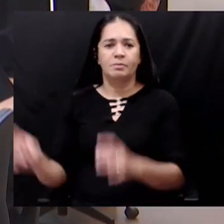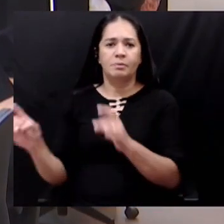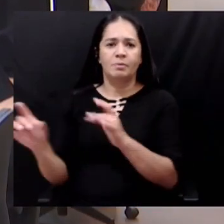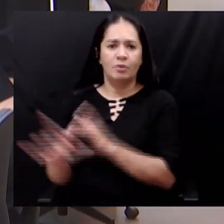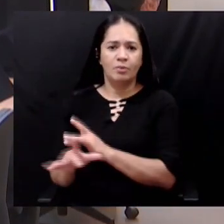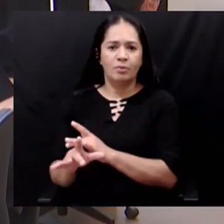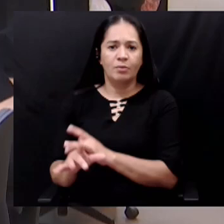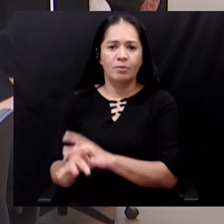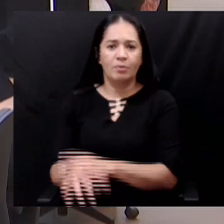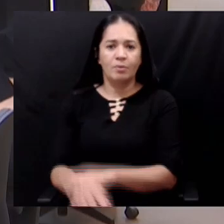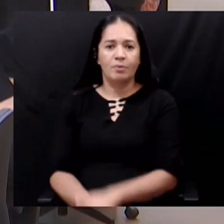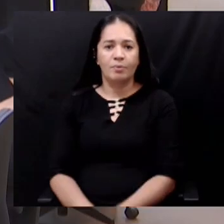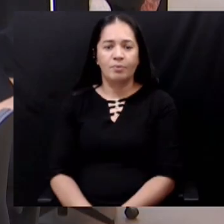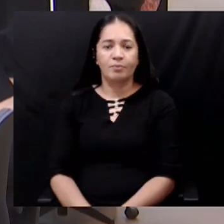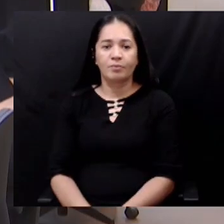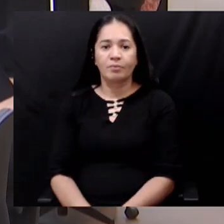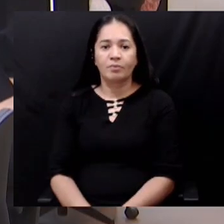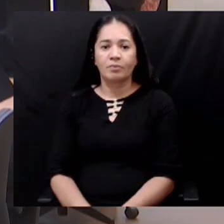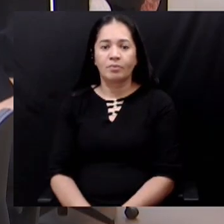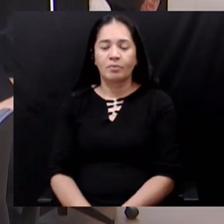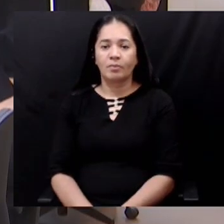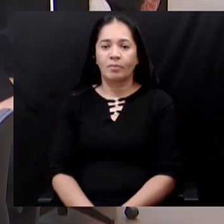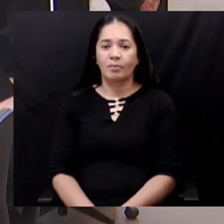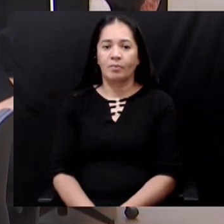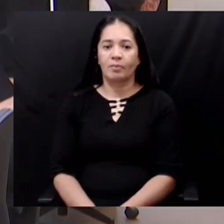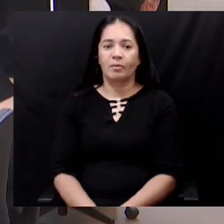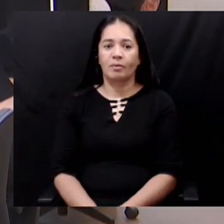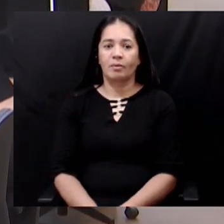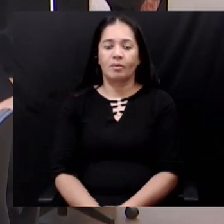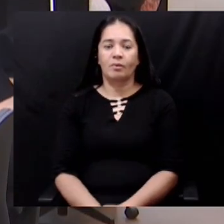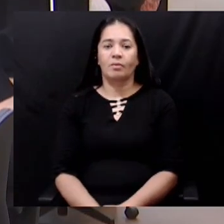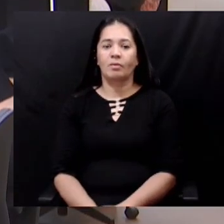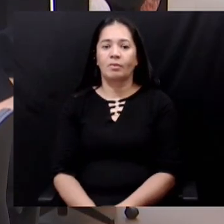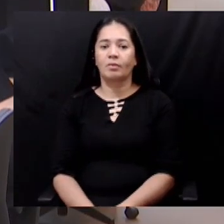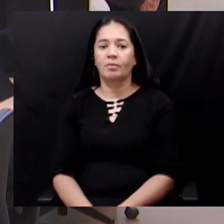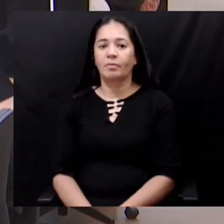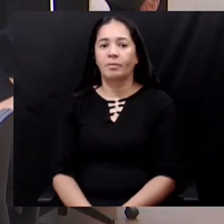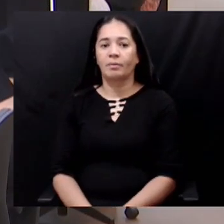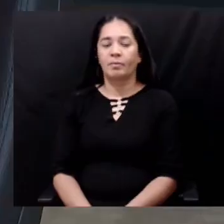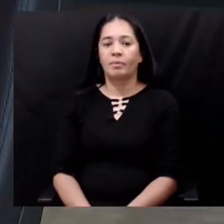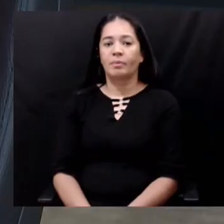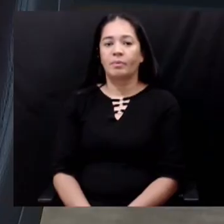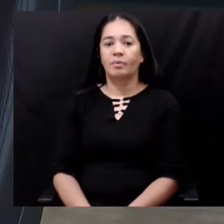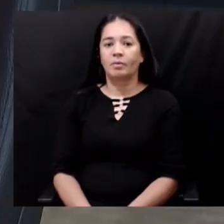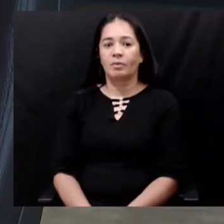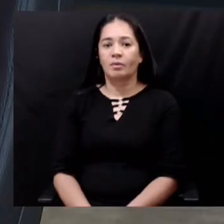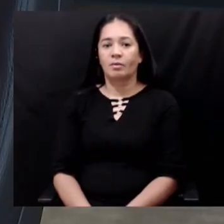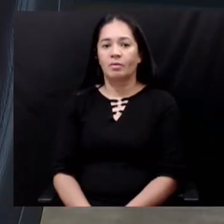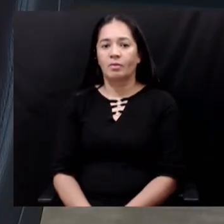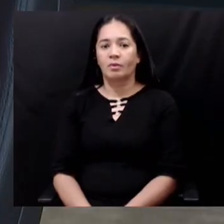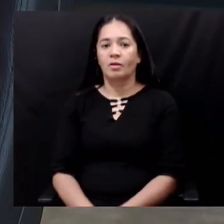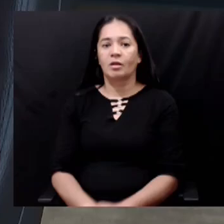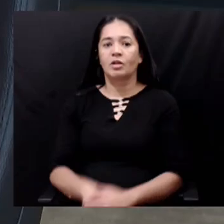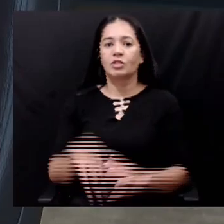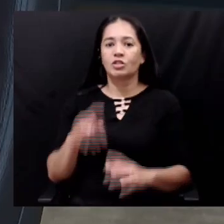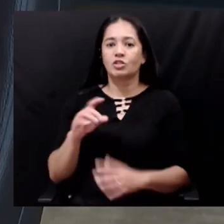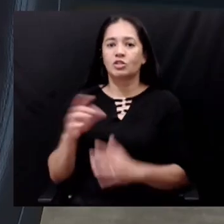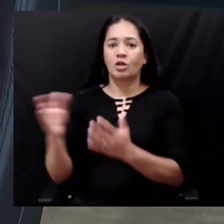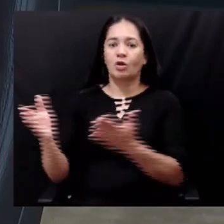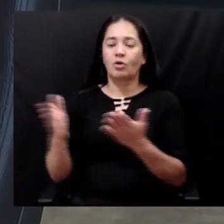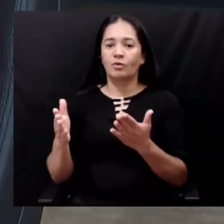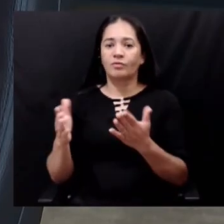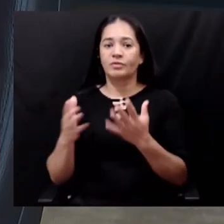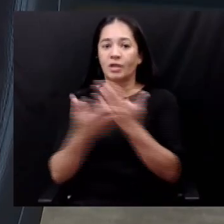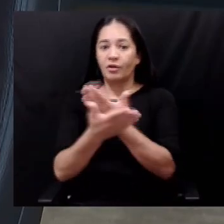Você tem uma questão também? Eu já vou passar o microfone, com licença. Eu queria convidar todo mundo que quiser almoçar na Unicamp. Nós estamos fazendo